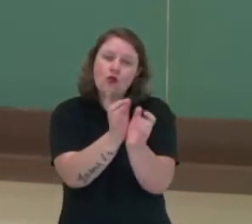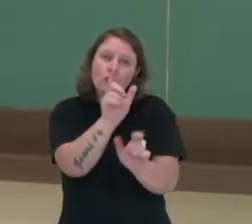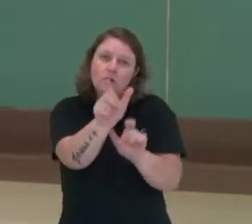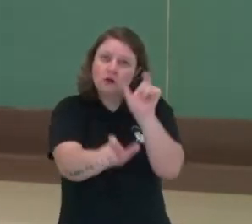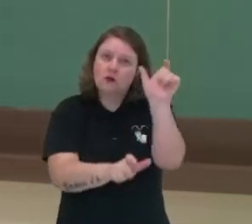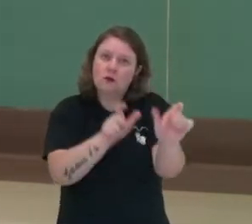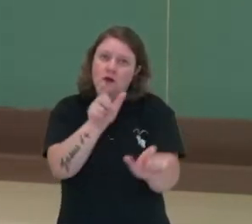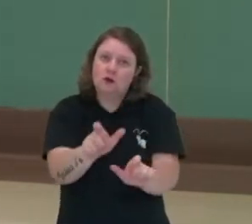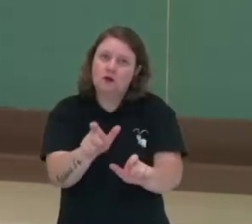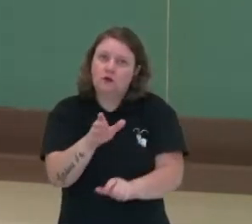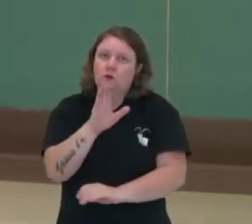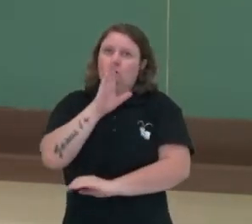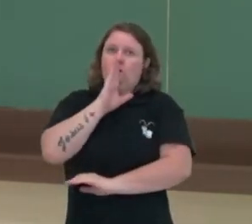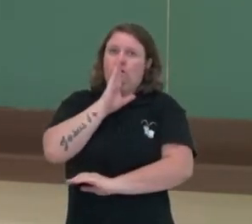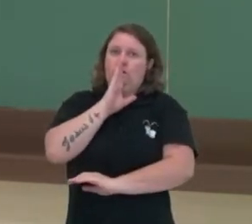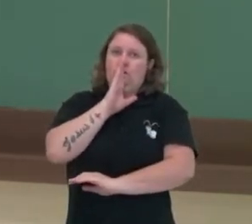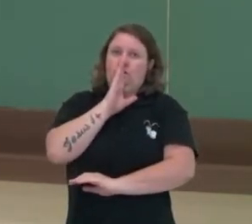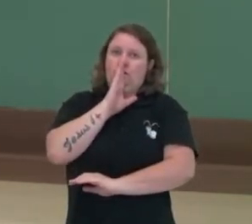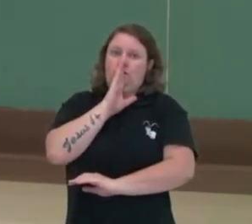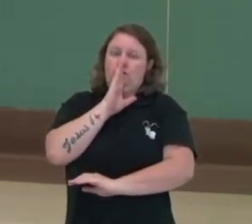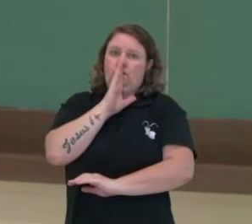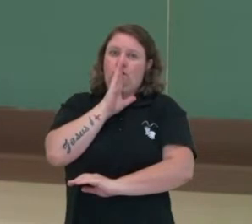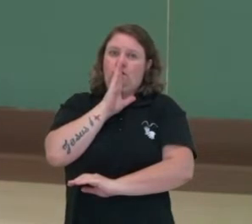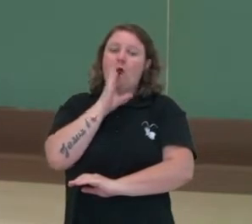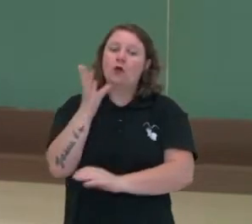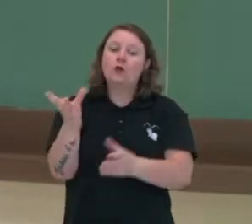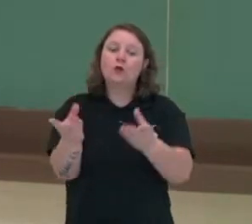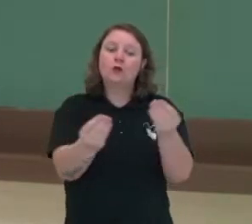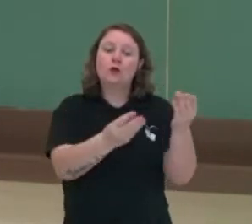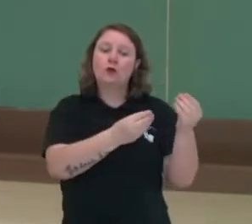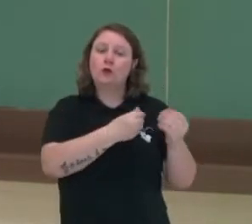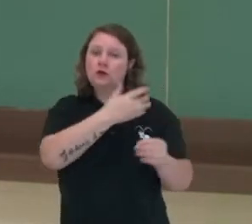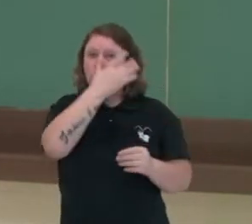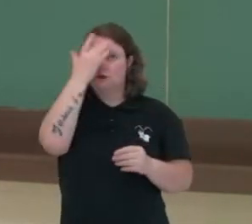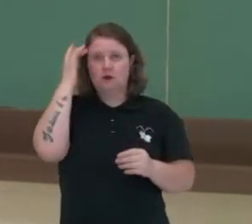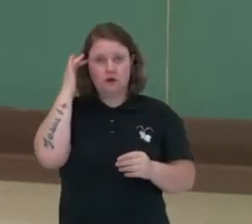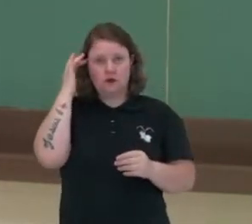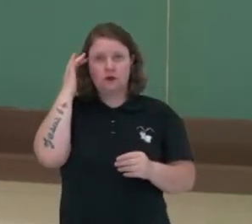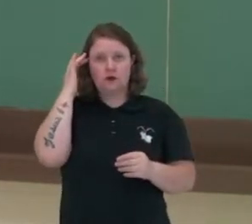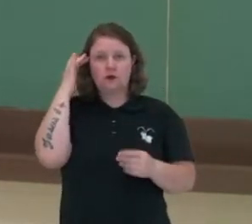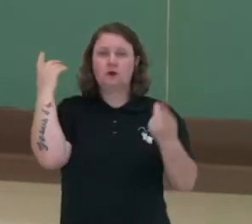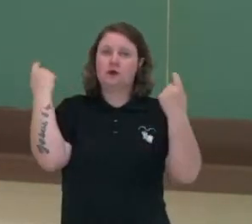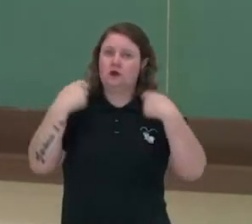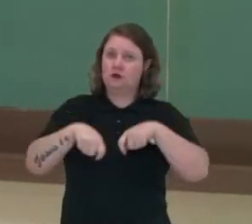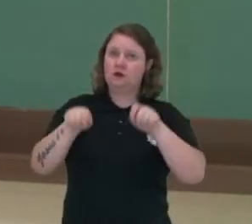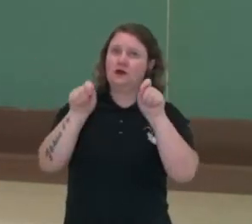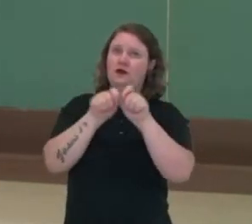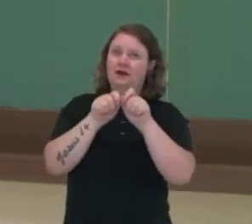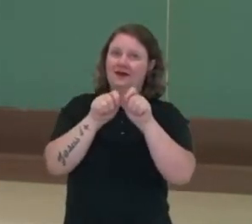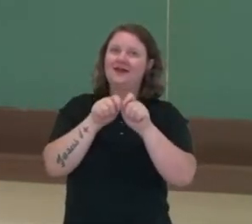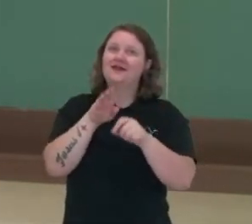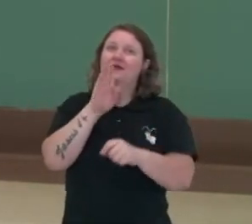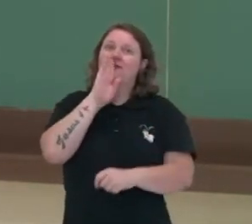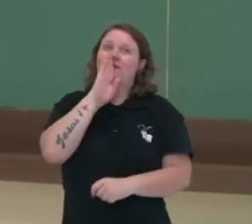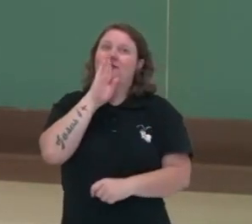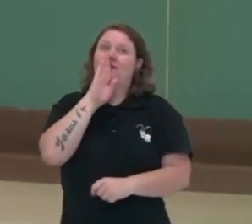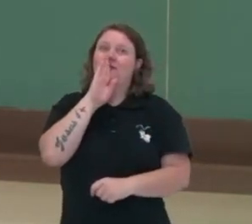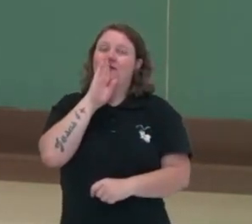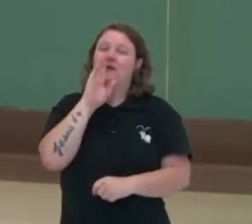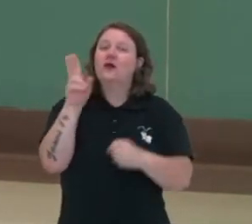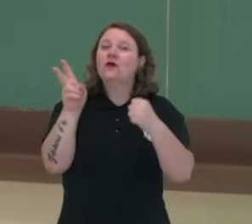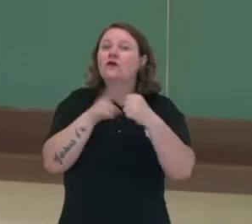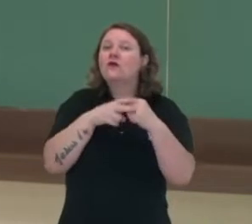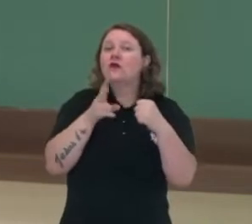certo? Então, está no plural. Então, façamos silêncio, certo? Então, quando eu tenho o verbo, eu tenho